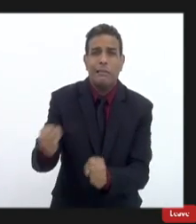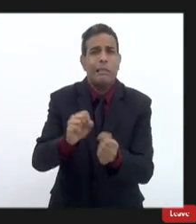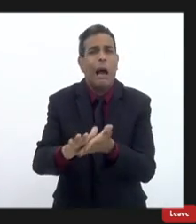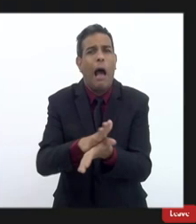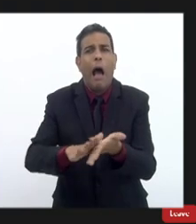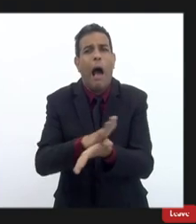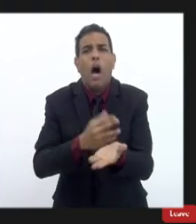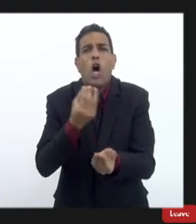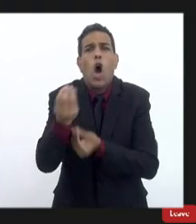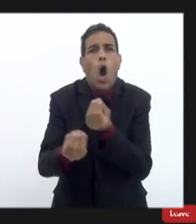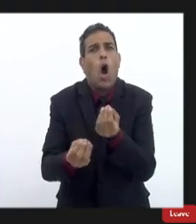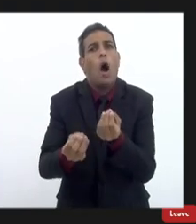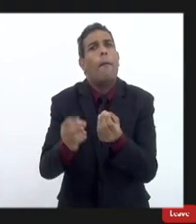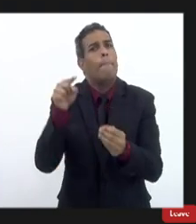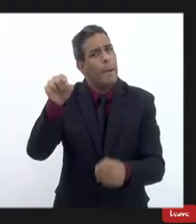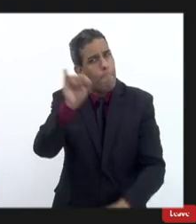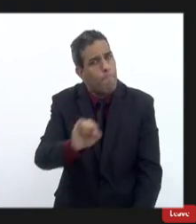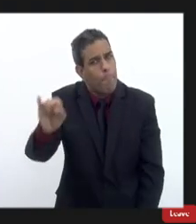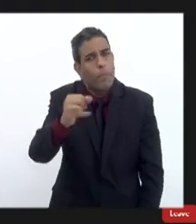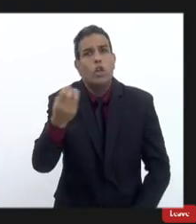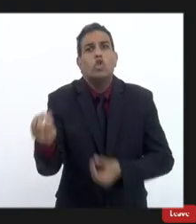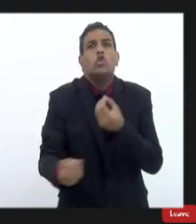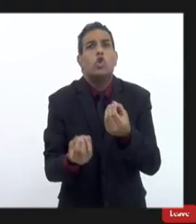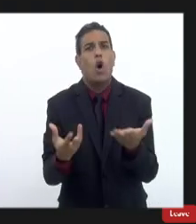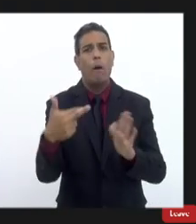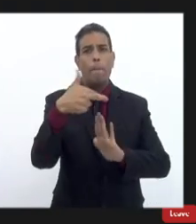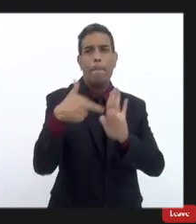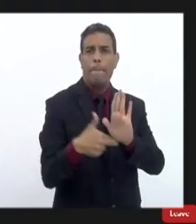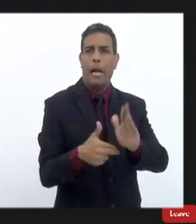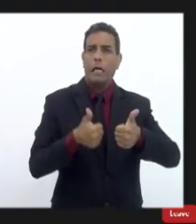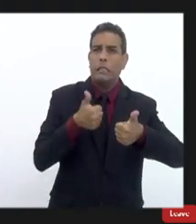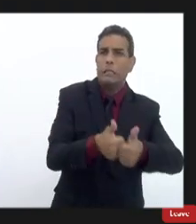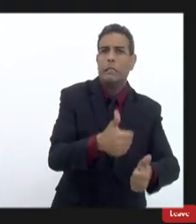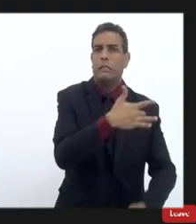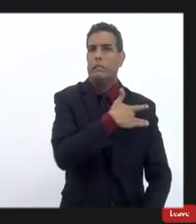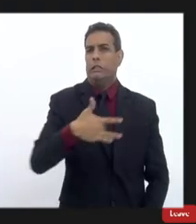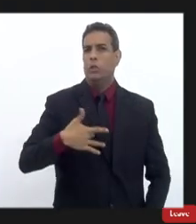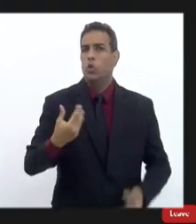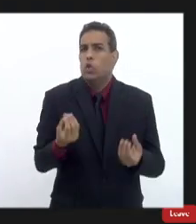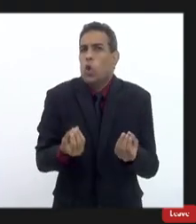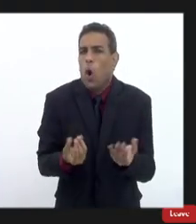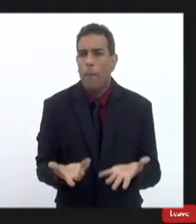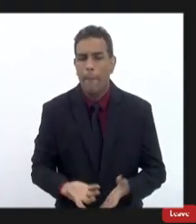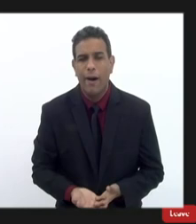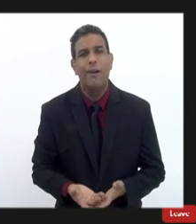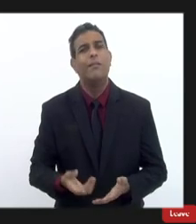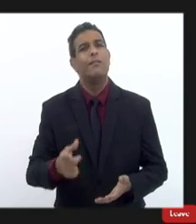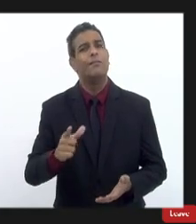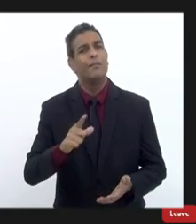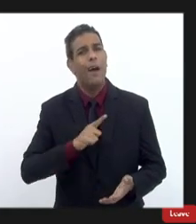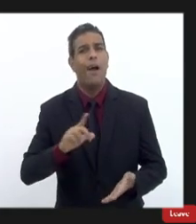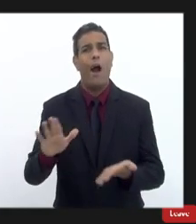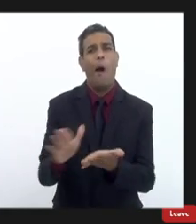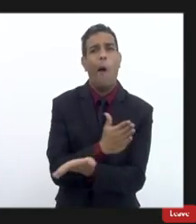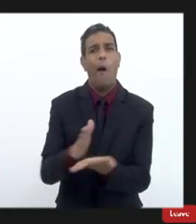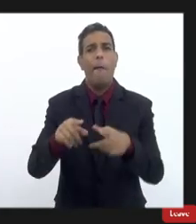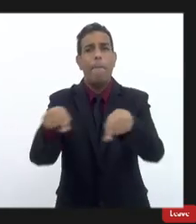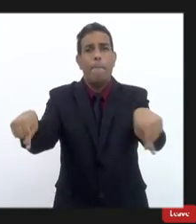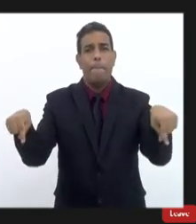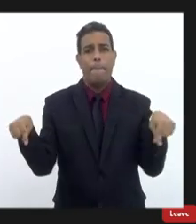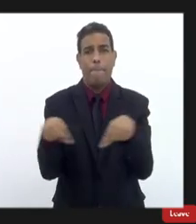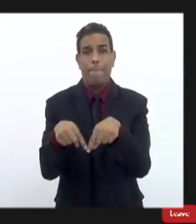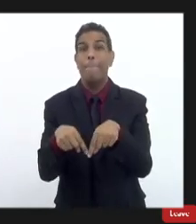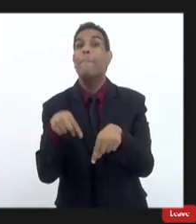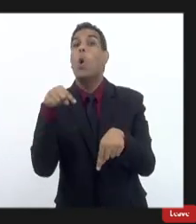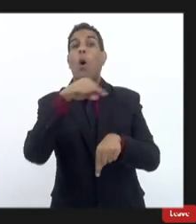turno, né, o que é muito importante. E como foi citado também, muitas salas elas possuem as